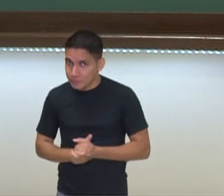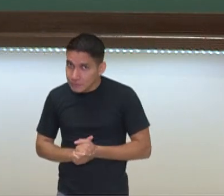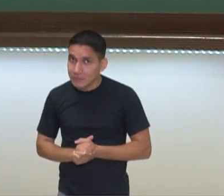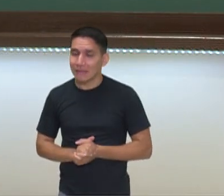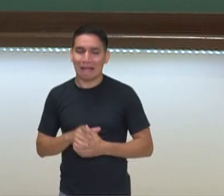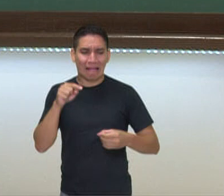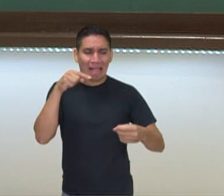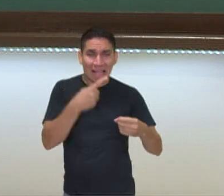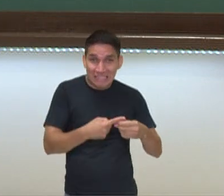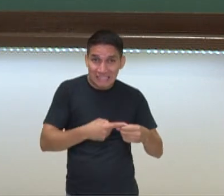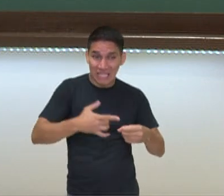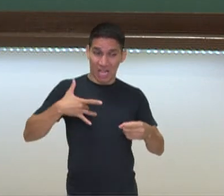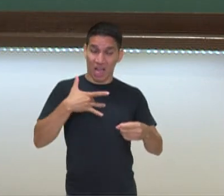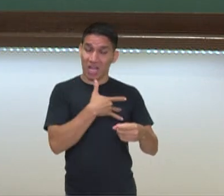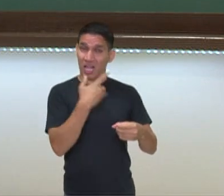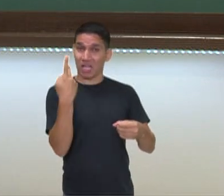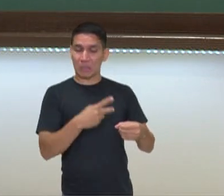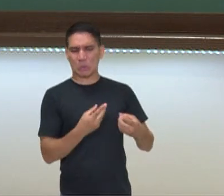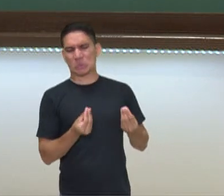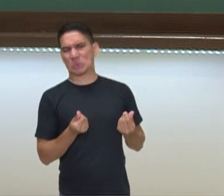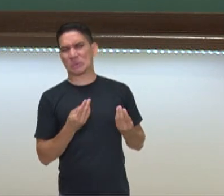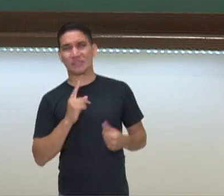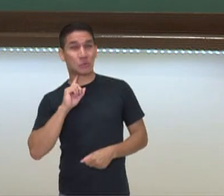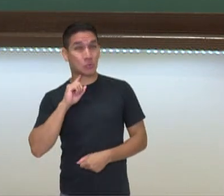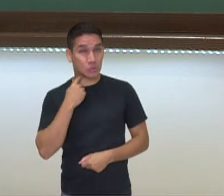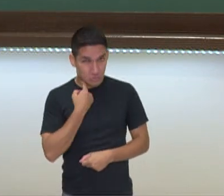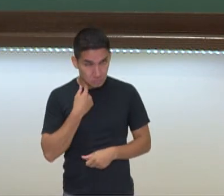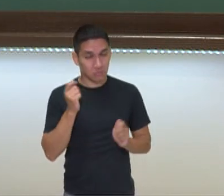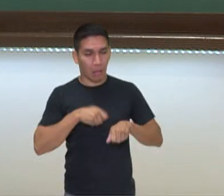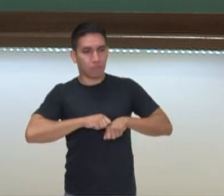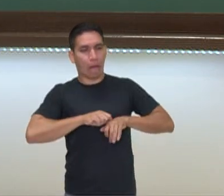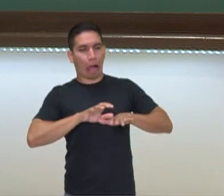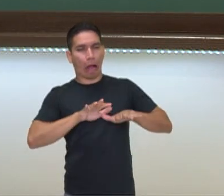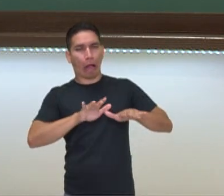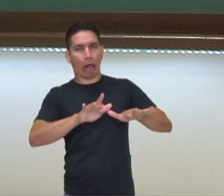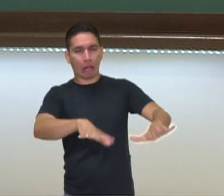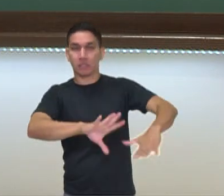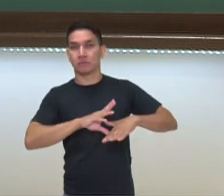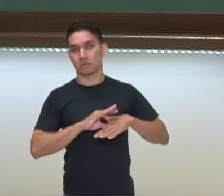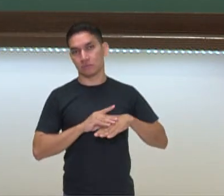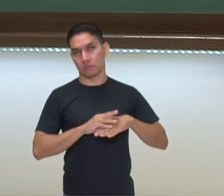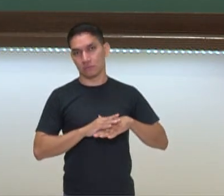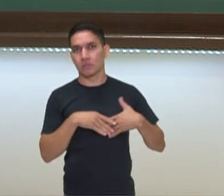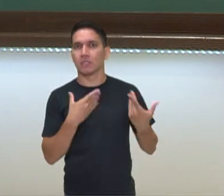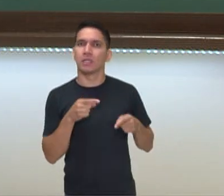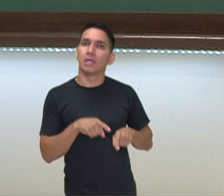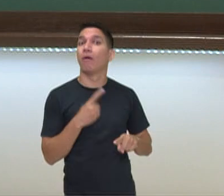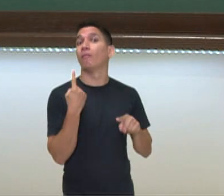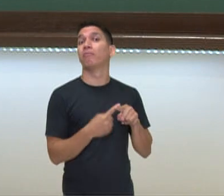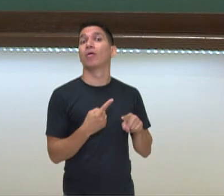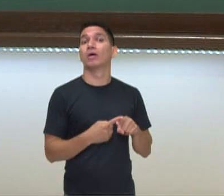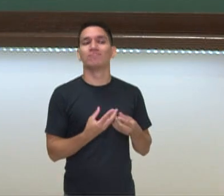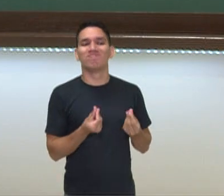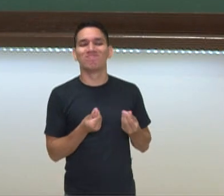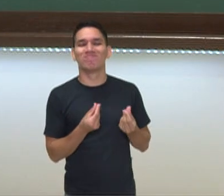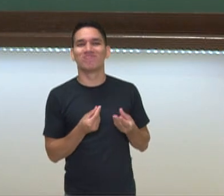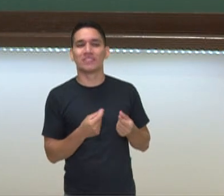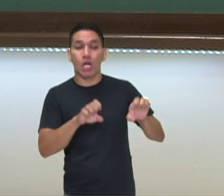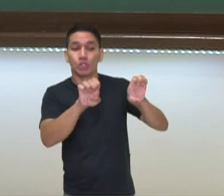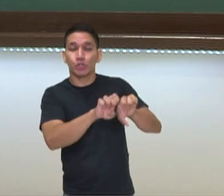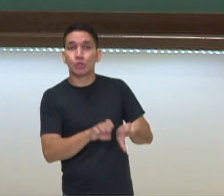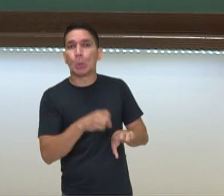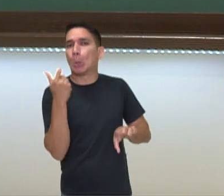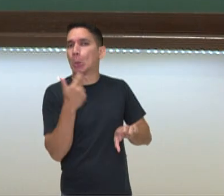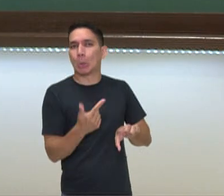extremamente insalubres, favoráveis à proliferação de doenças. E em função do quê? Da falta de infraestrutura